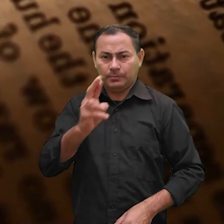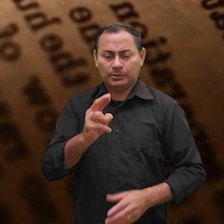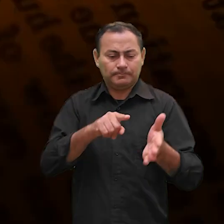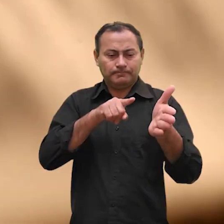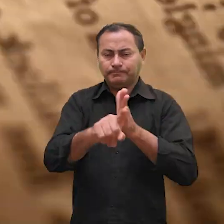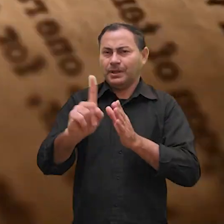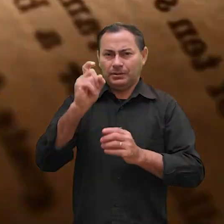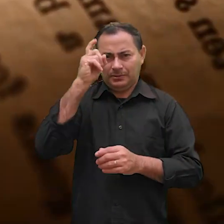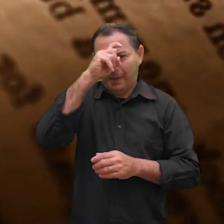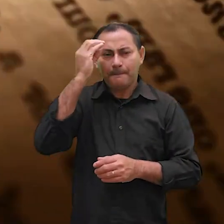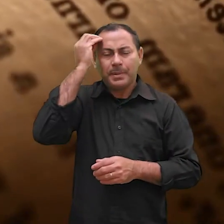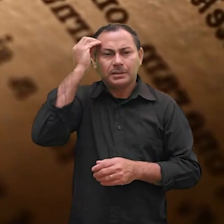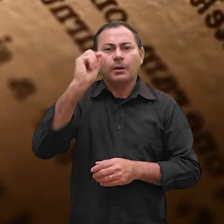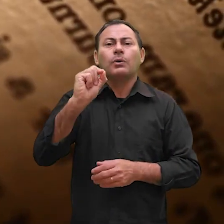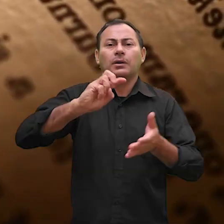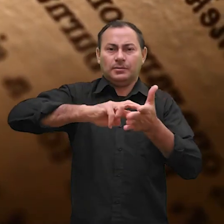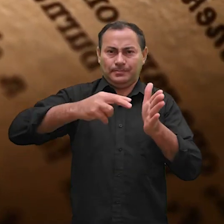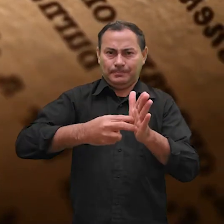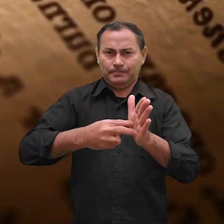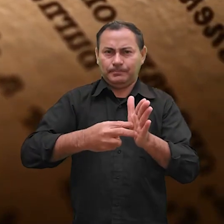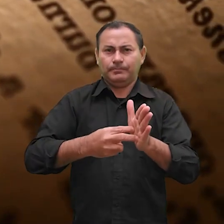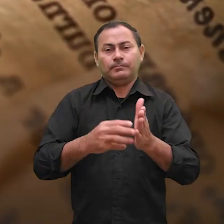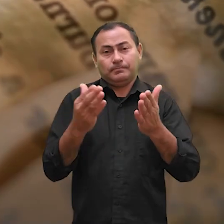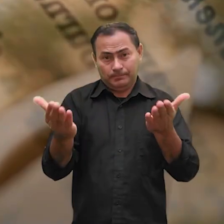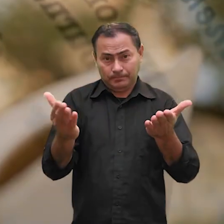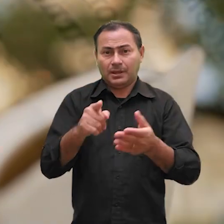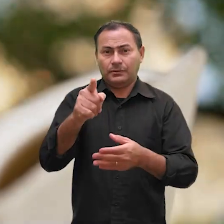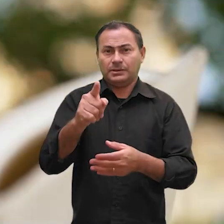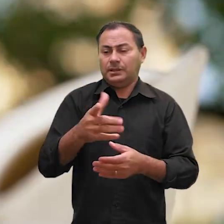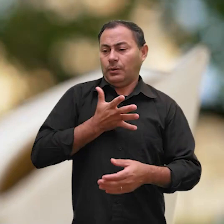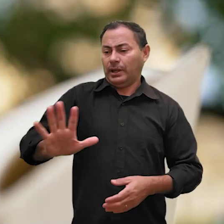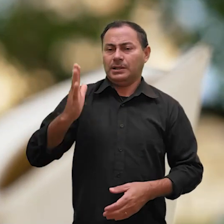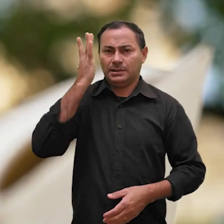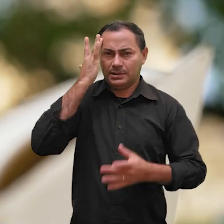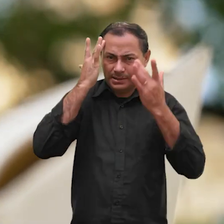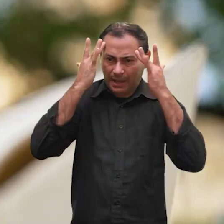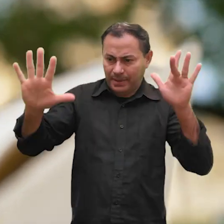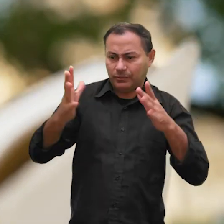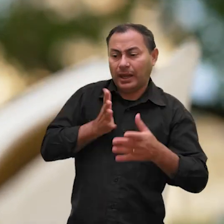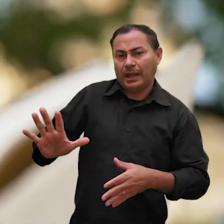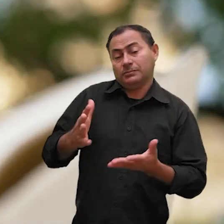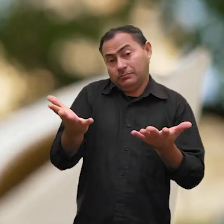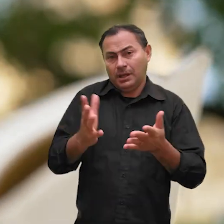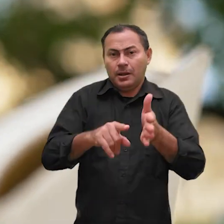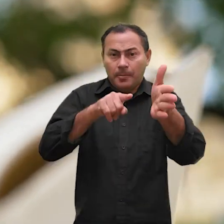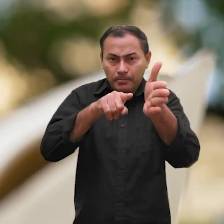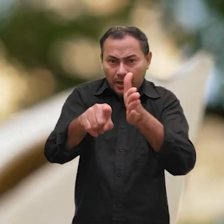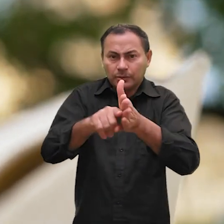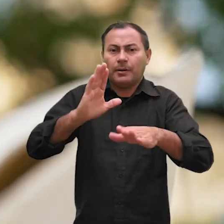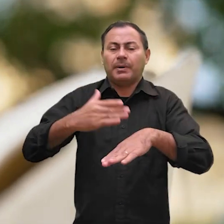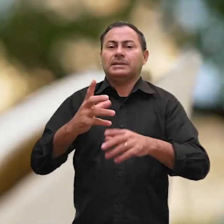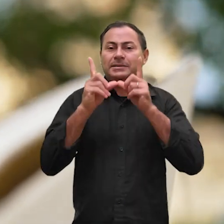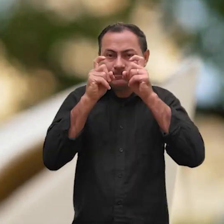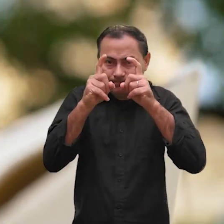essa pergunta, não é difícil imaginar o que ela significa, a não ser que você não queira saber. É claro que a pergunta